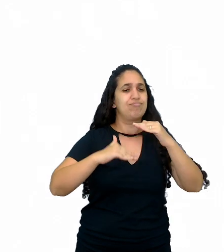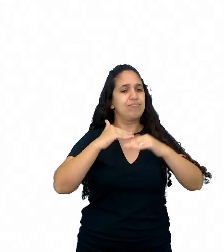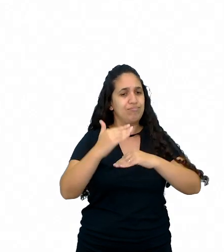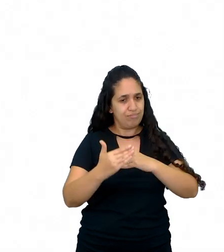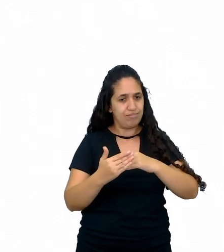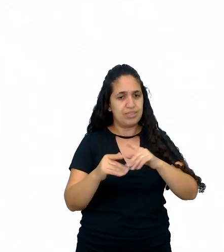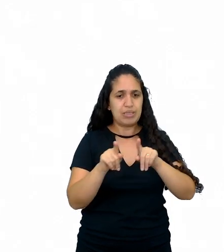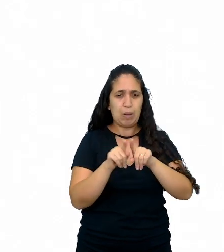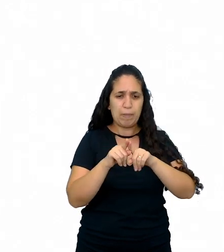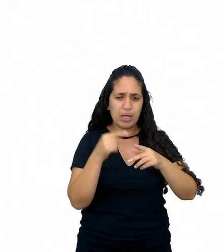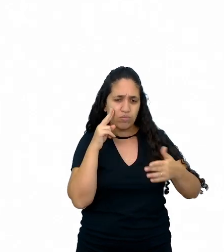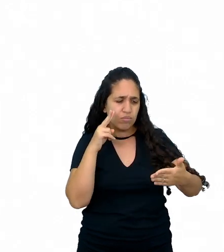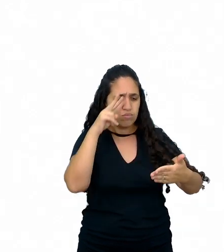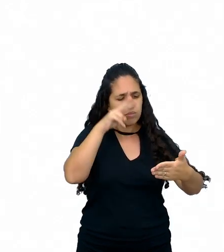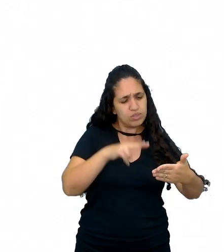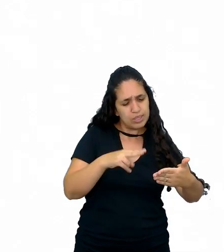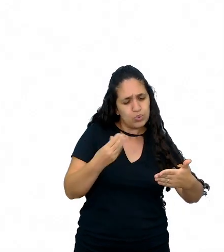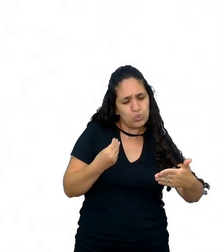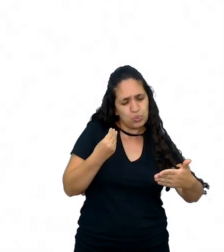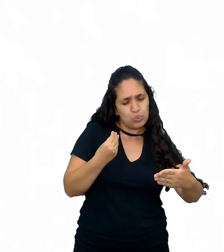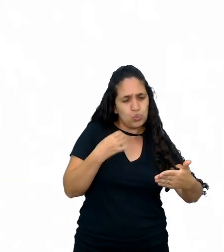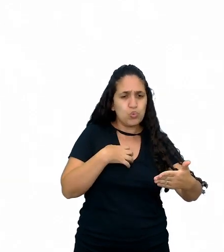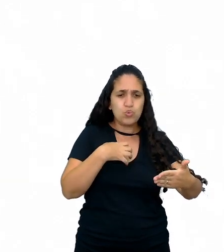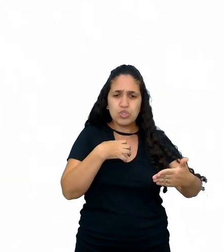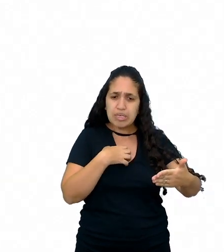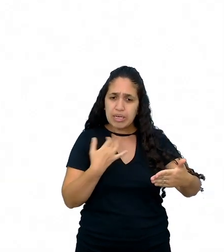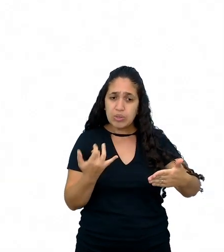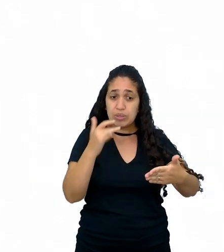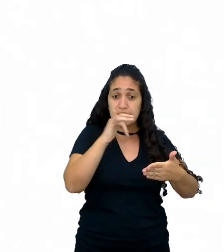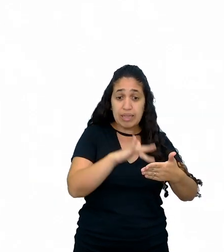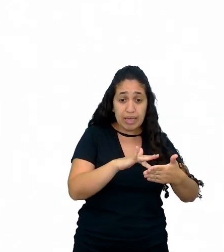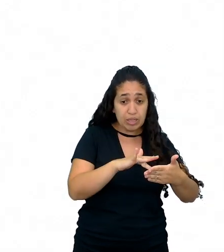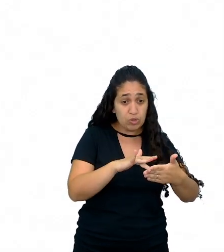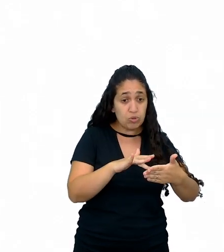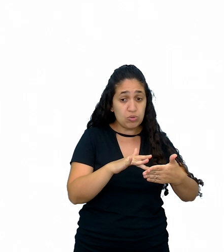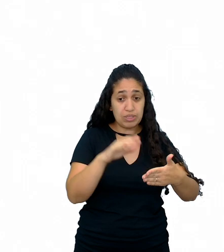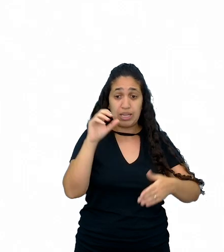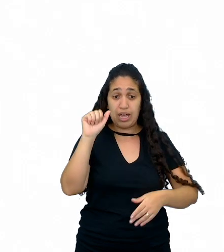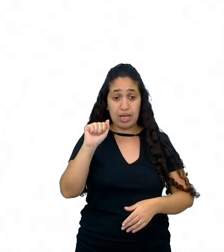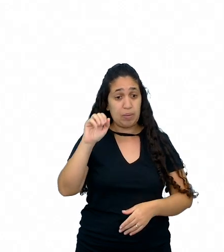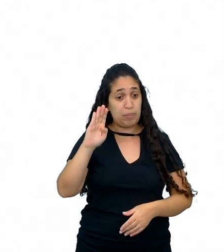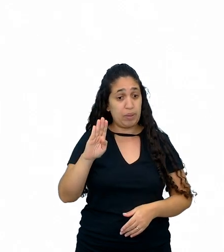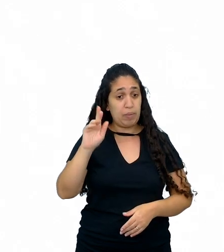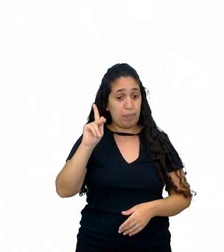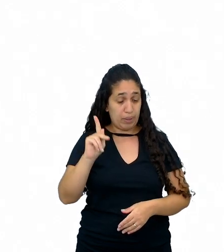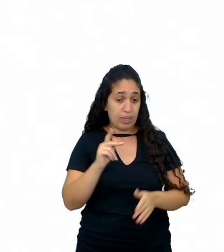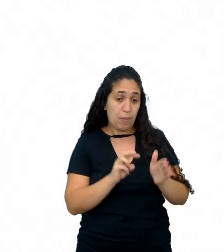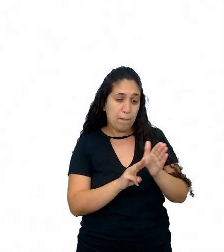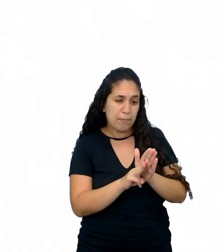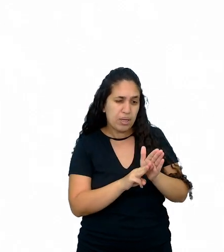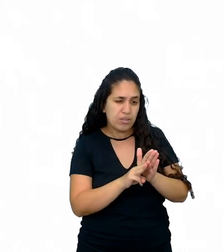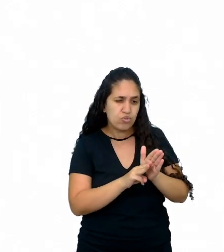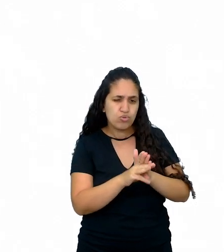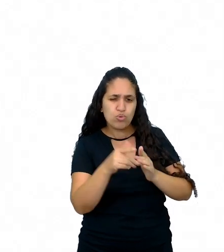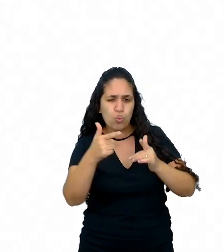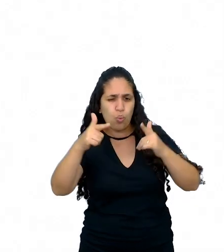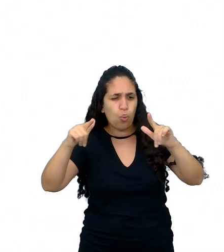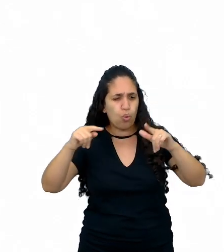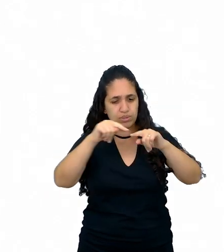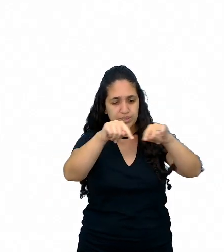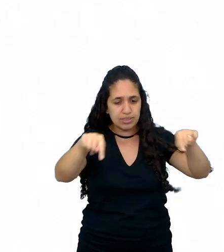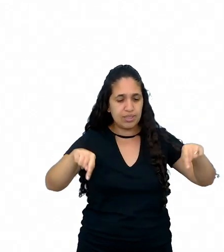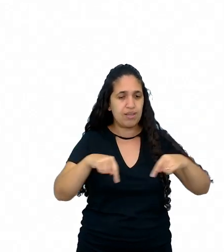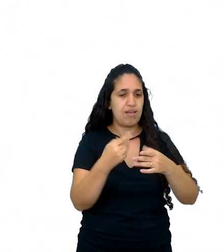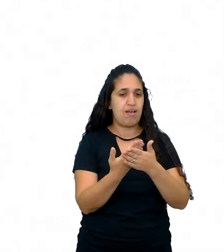E olhamos de que forma podemos, dentro da ABP, trabalhar com outra metodologia, que é a sala de aula invertida,